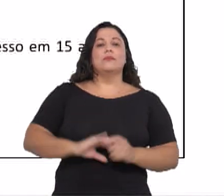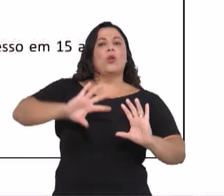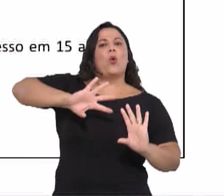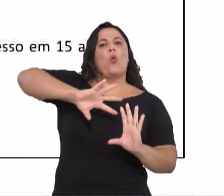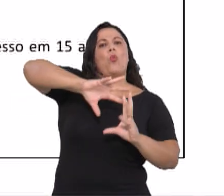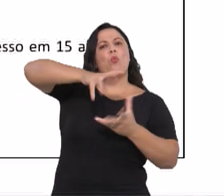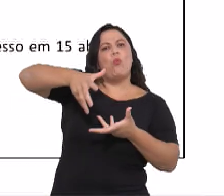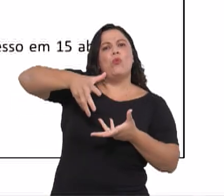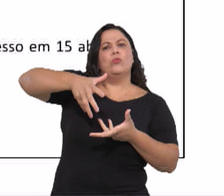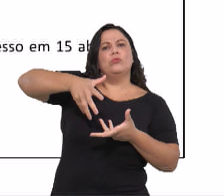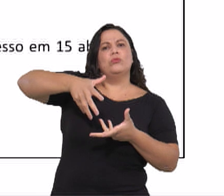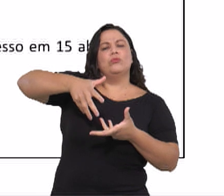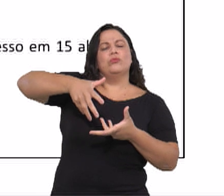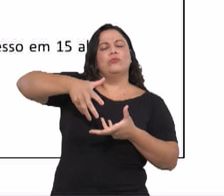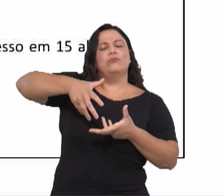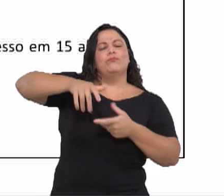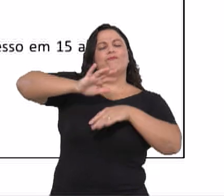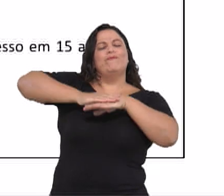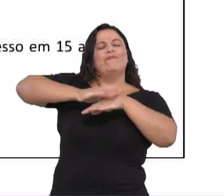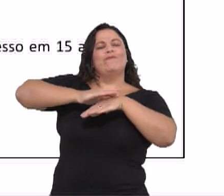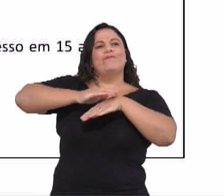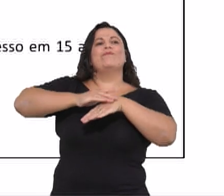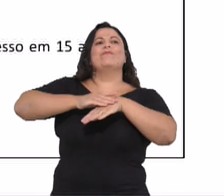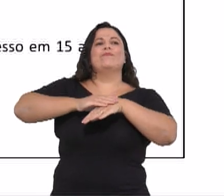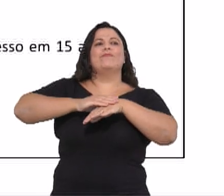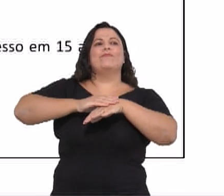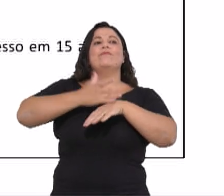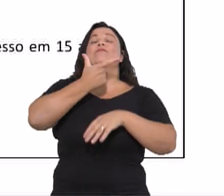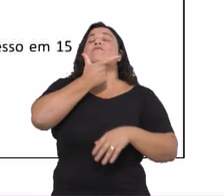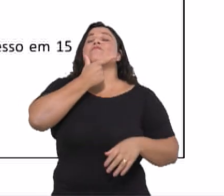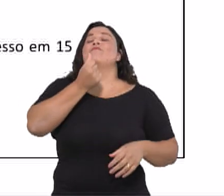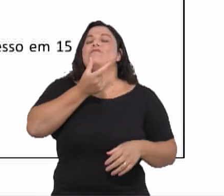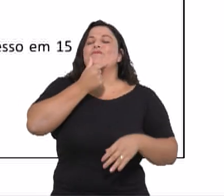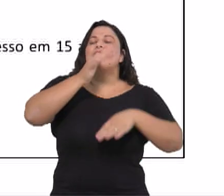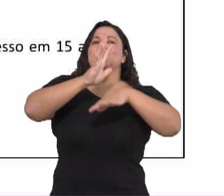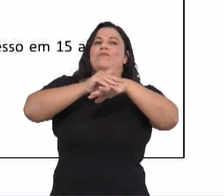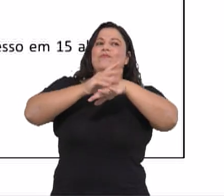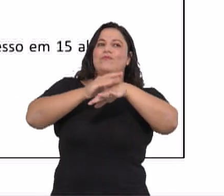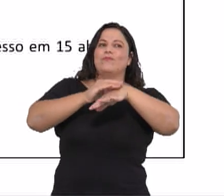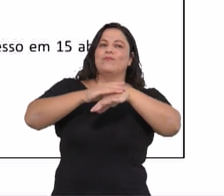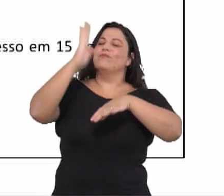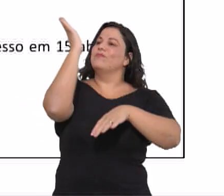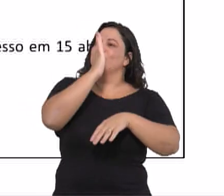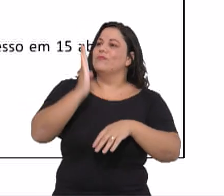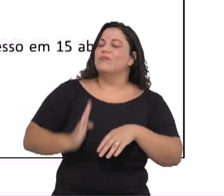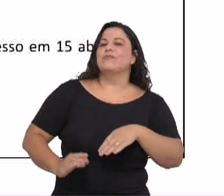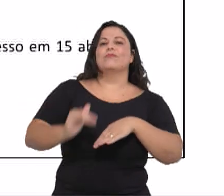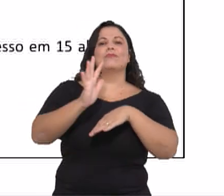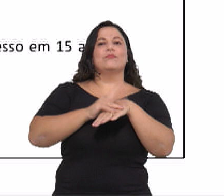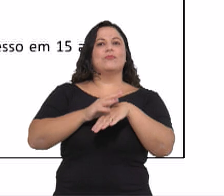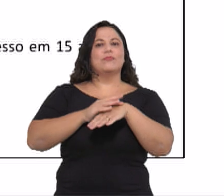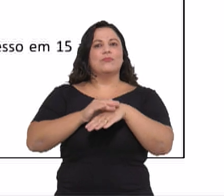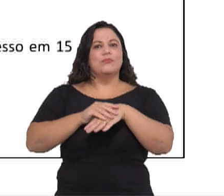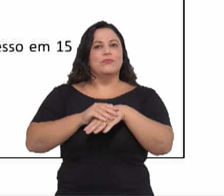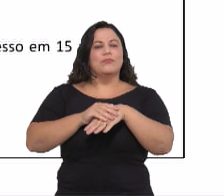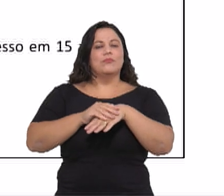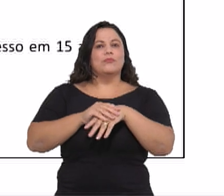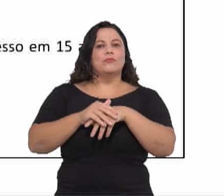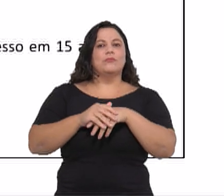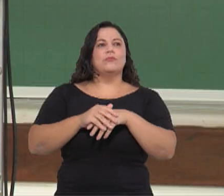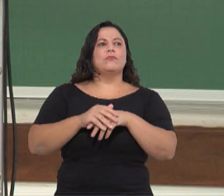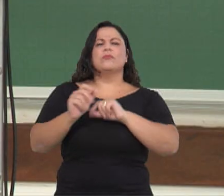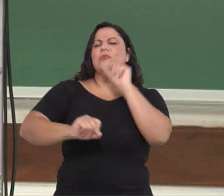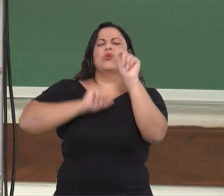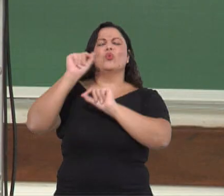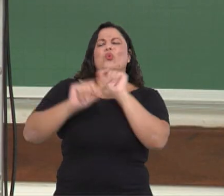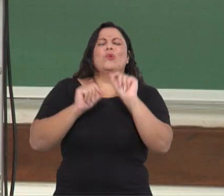O mundo está doente. O homem está doente. O Brasil está doente. O